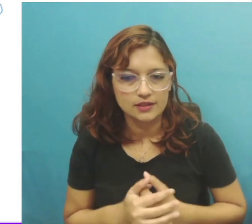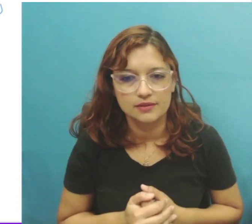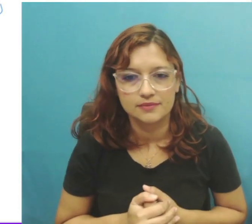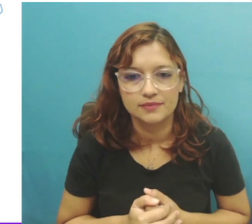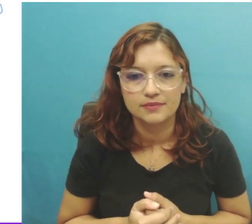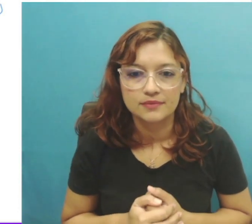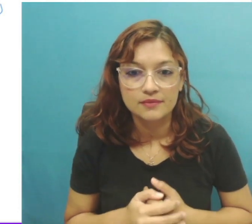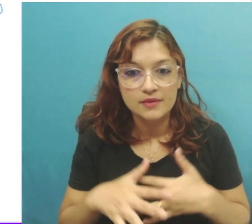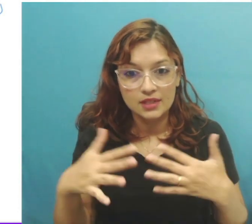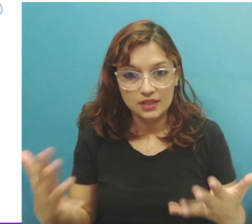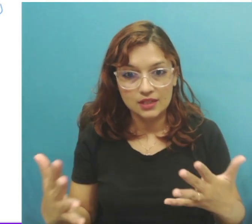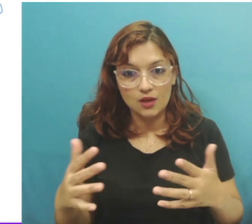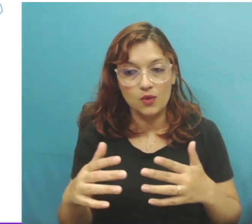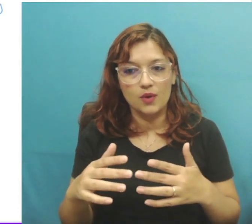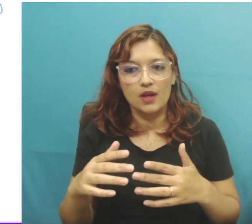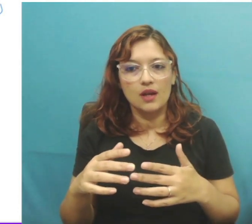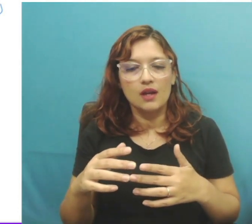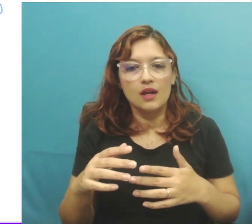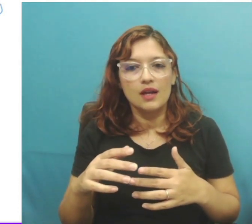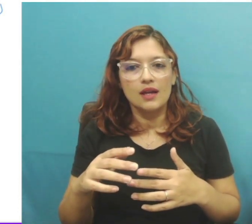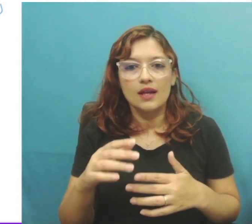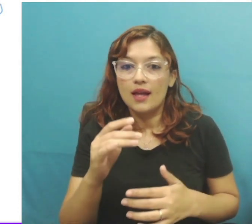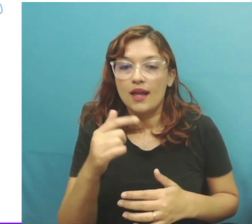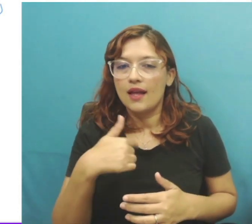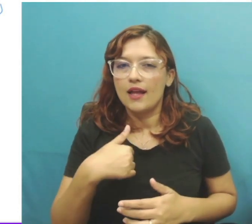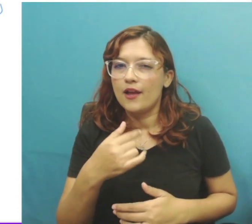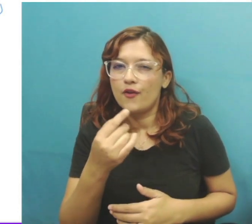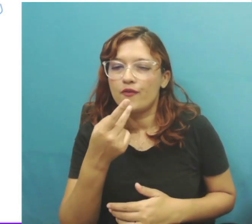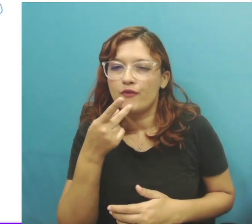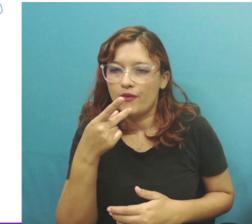ele vai significar,